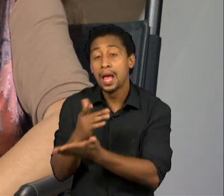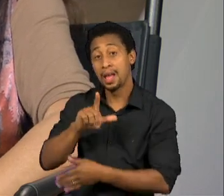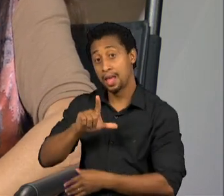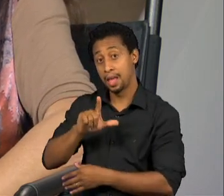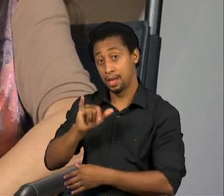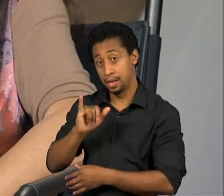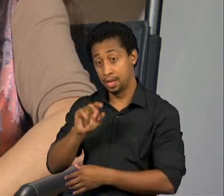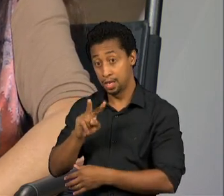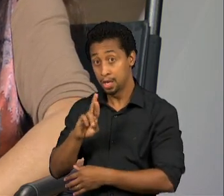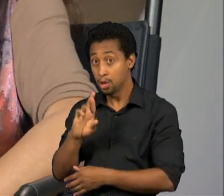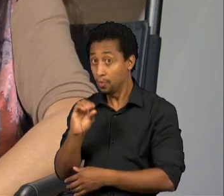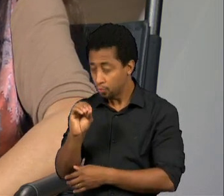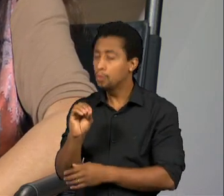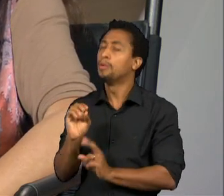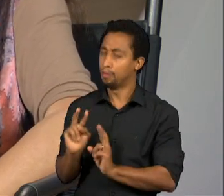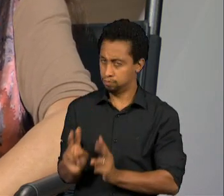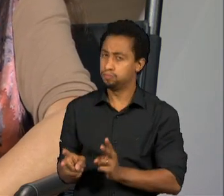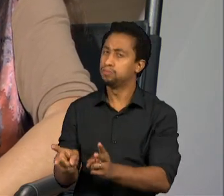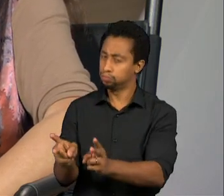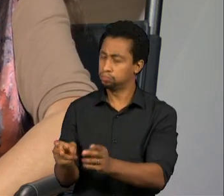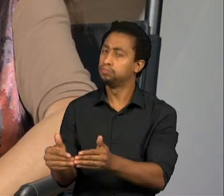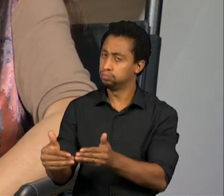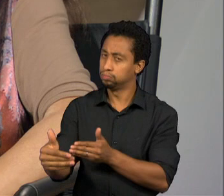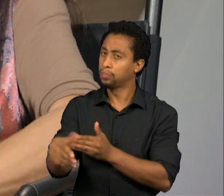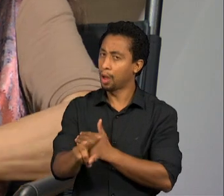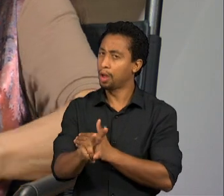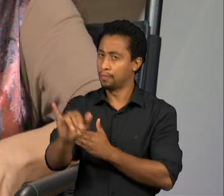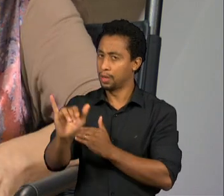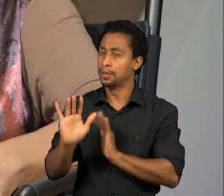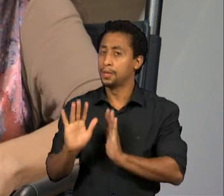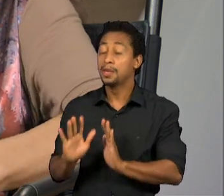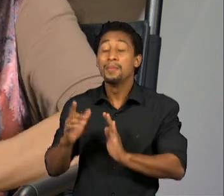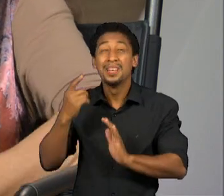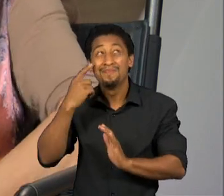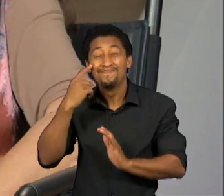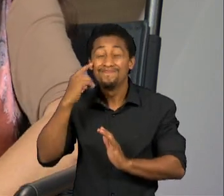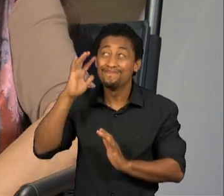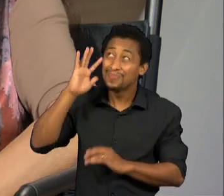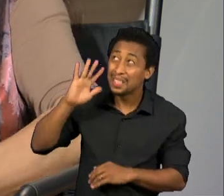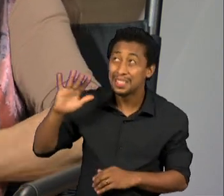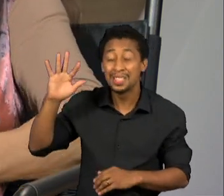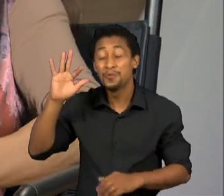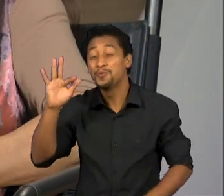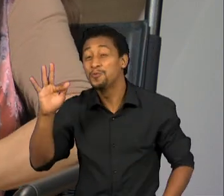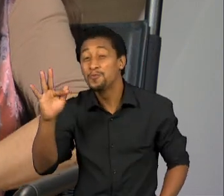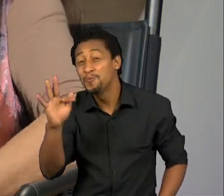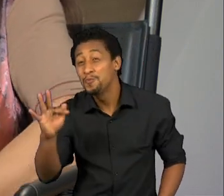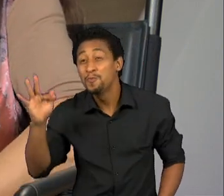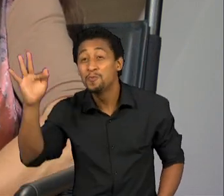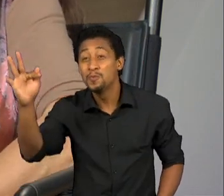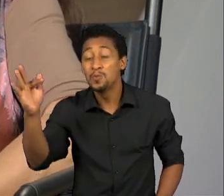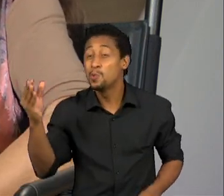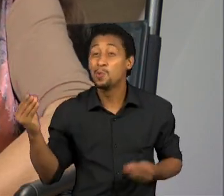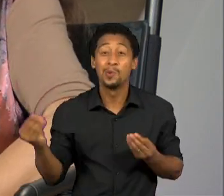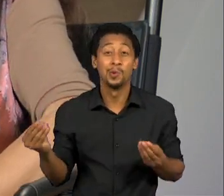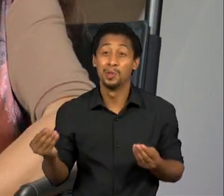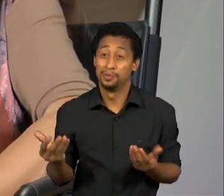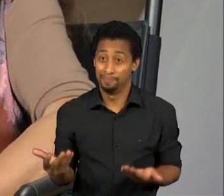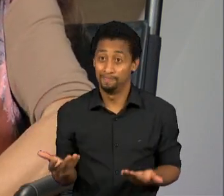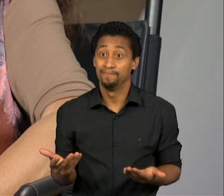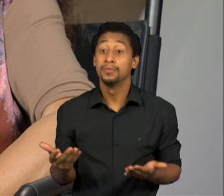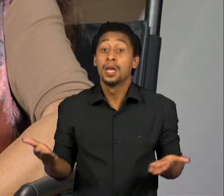evito entrar nesse frenesi de futurologia, porque nós estamos com tantos problemas